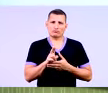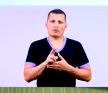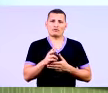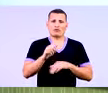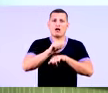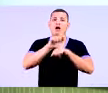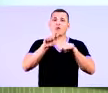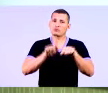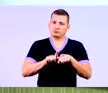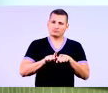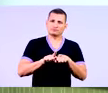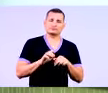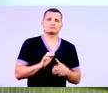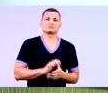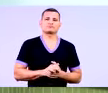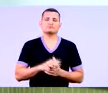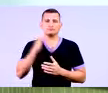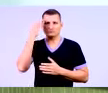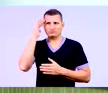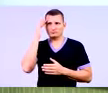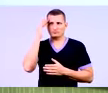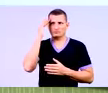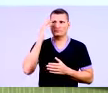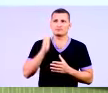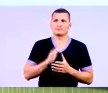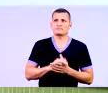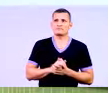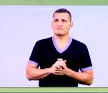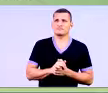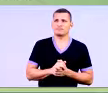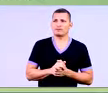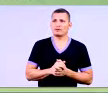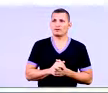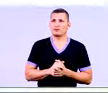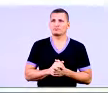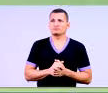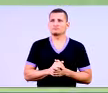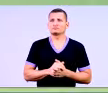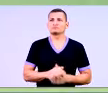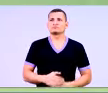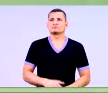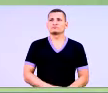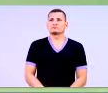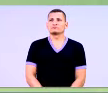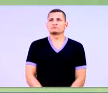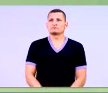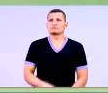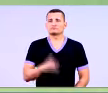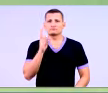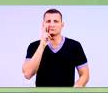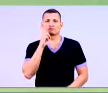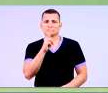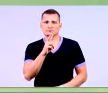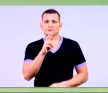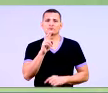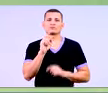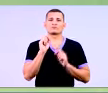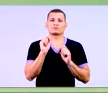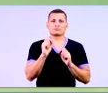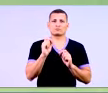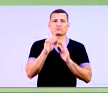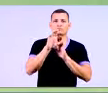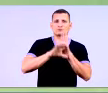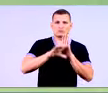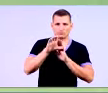algoritmo e é isso que a gente vai entender portanto vamos dar uma olhada aqui no que é o conceito de